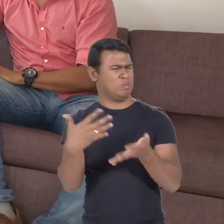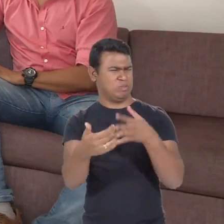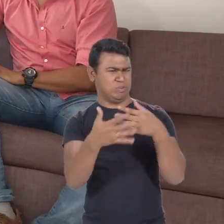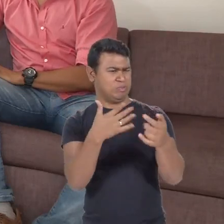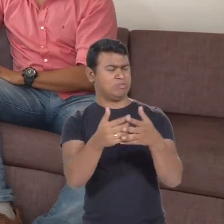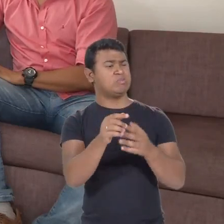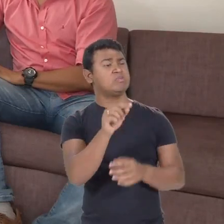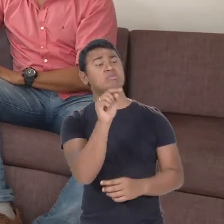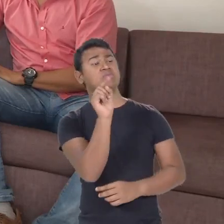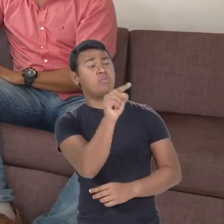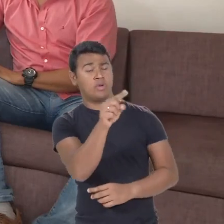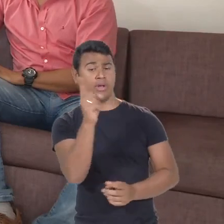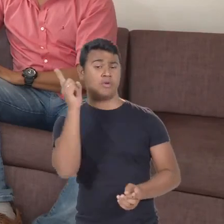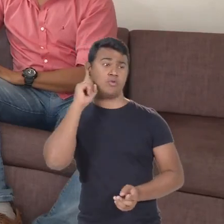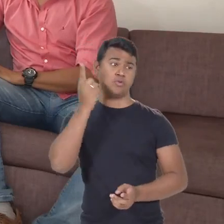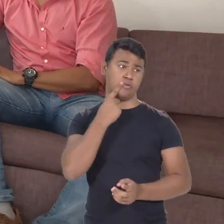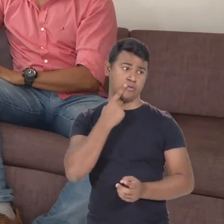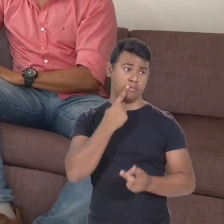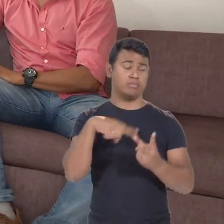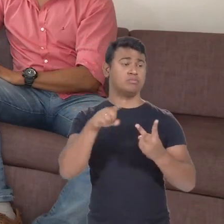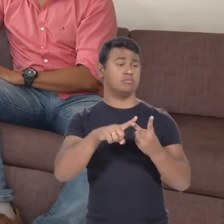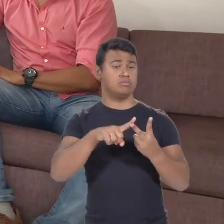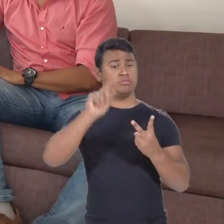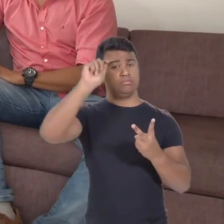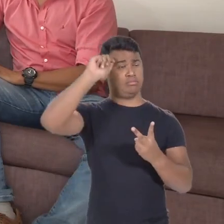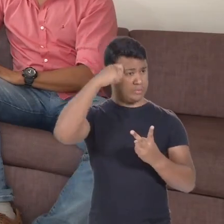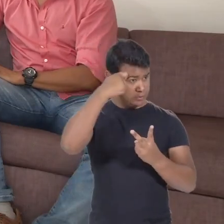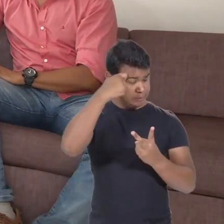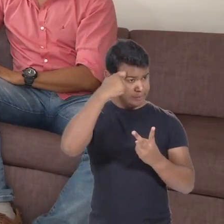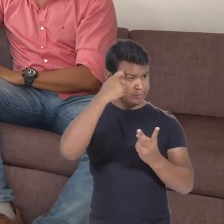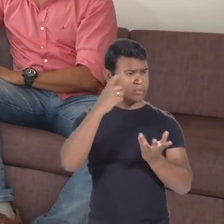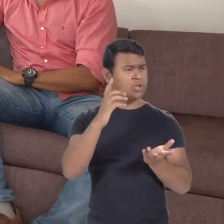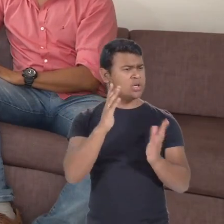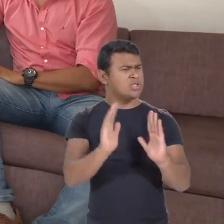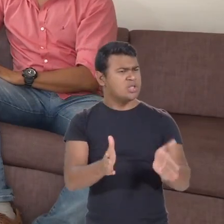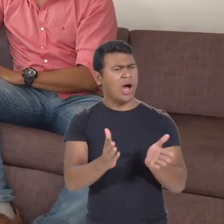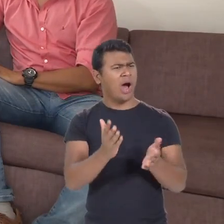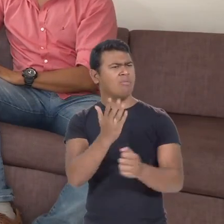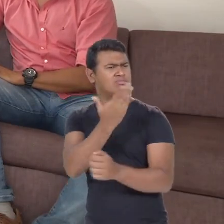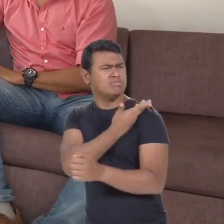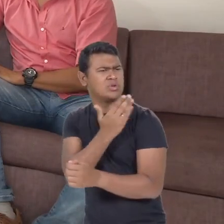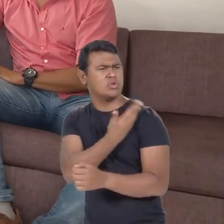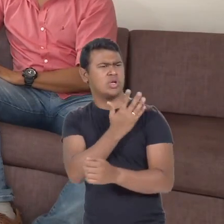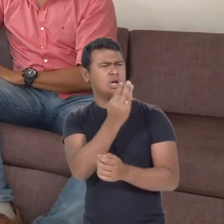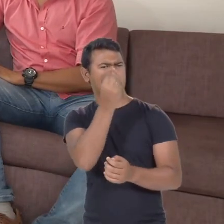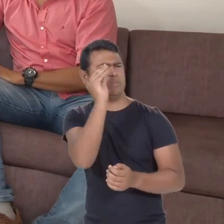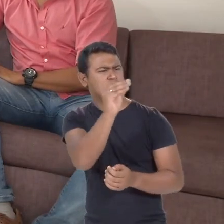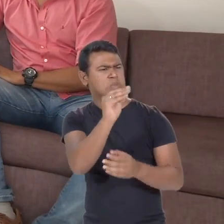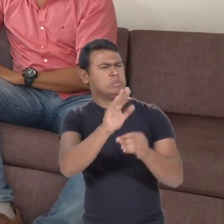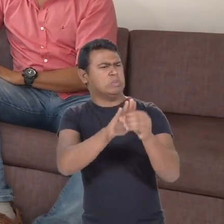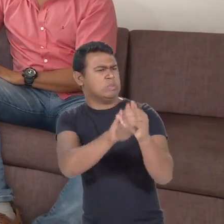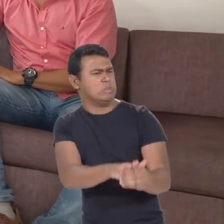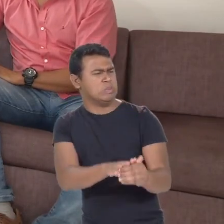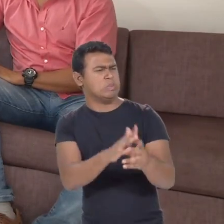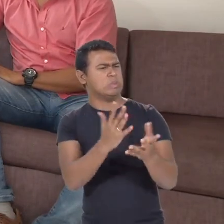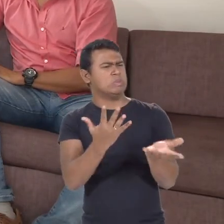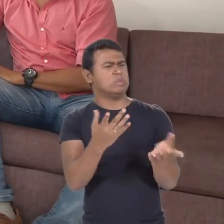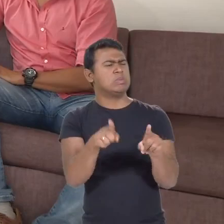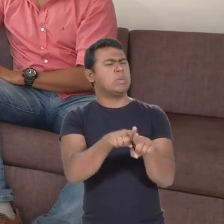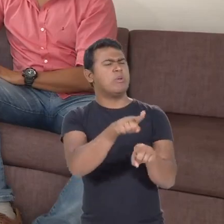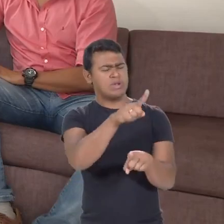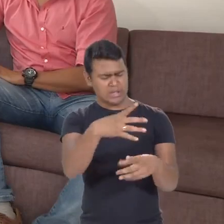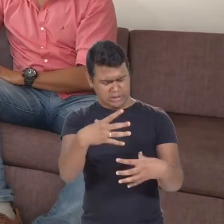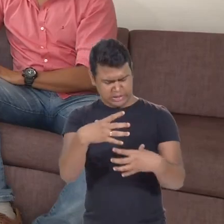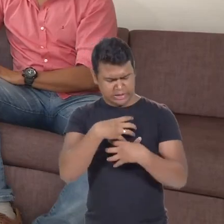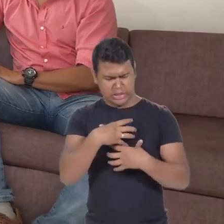você, enquanto surdo e negro, já aconteceu algo, algum tipo de discriminação com você? E como é que você lida com esse